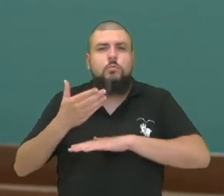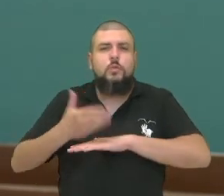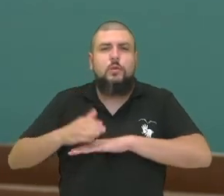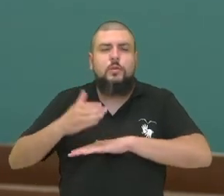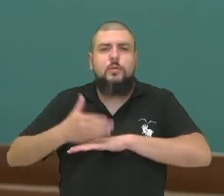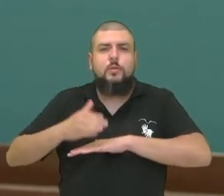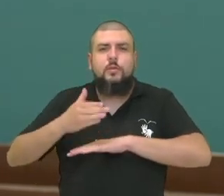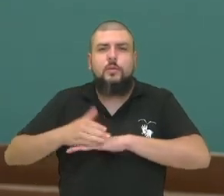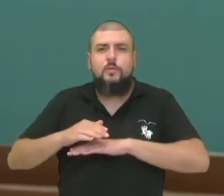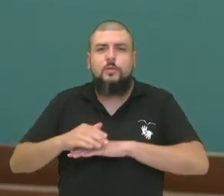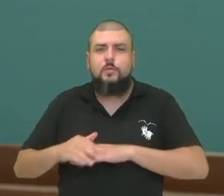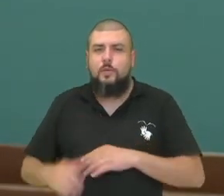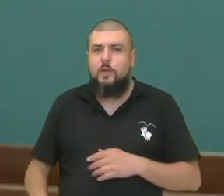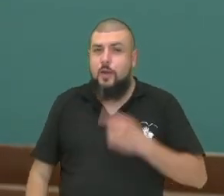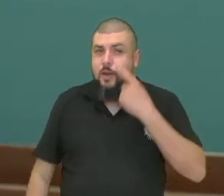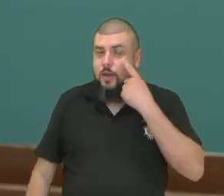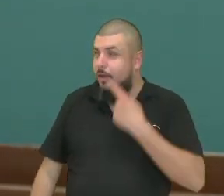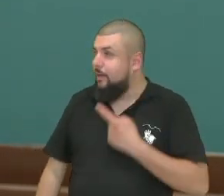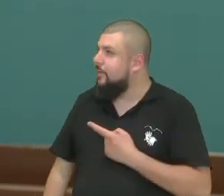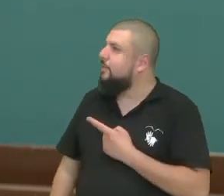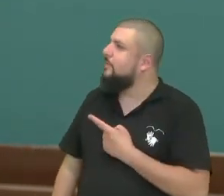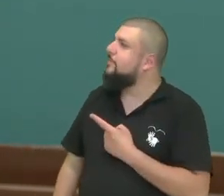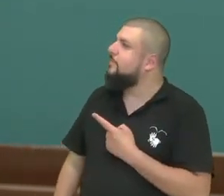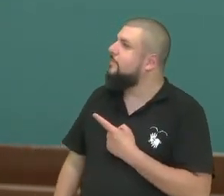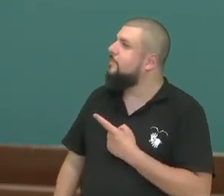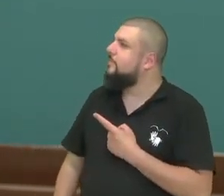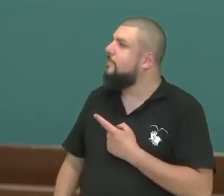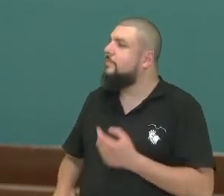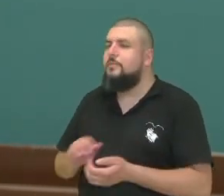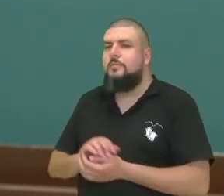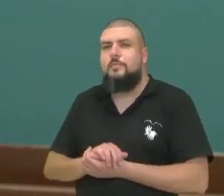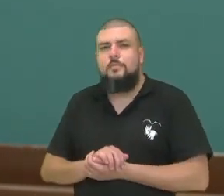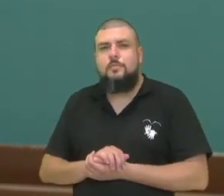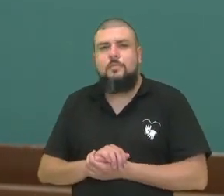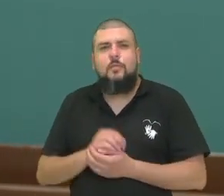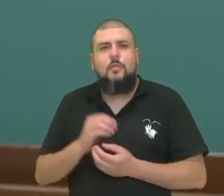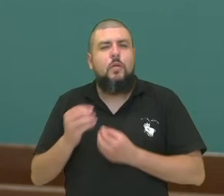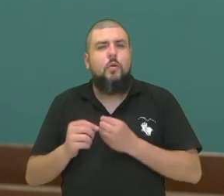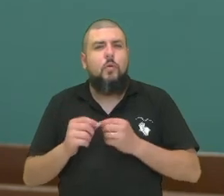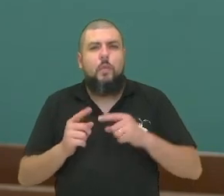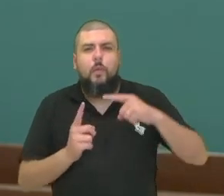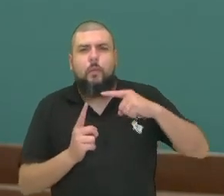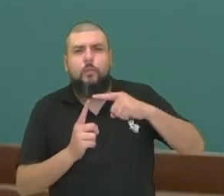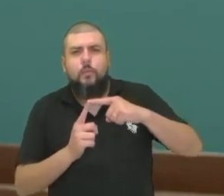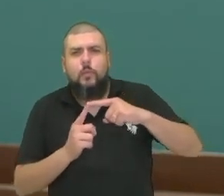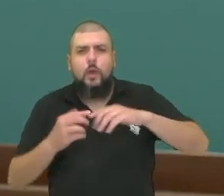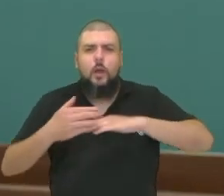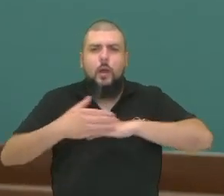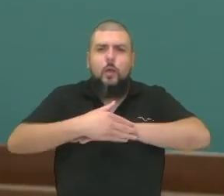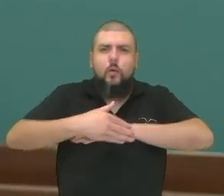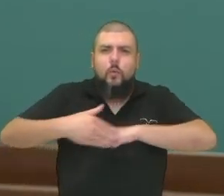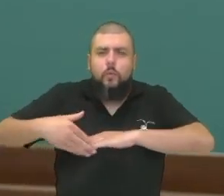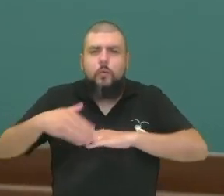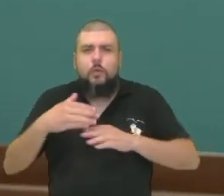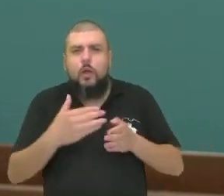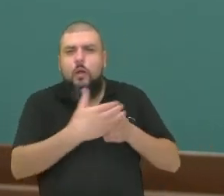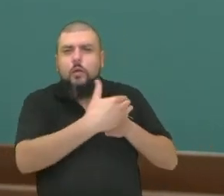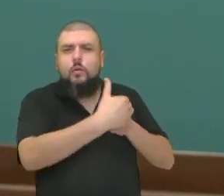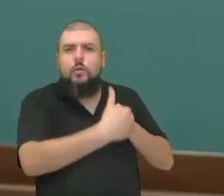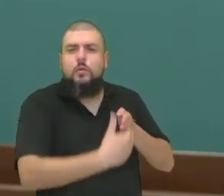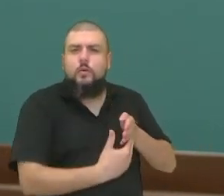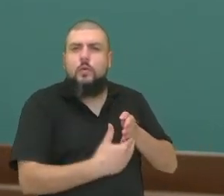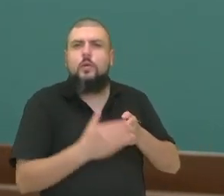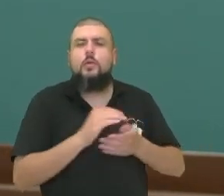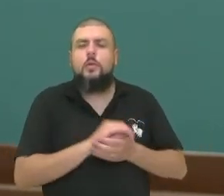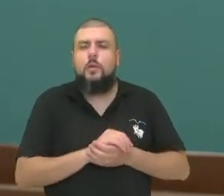particularmente esse jogo aqui ó Poli Gol se né classificando polígonos vértices lados e ângulos de até 10 ali é um jogo que explora